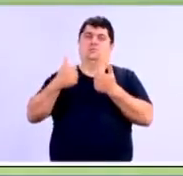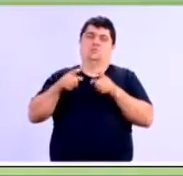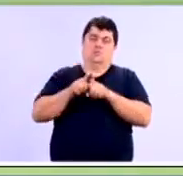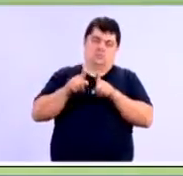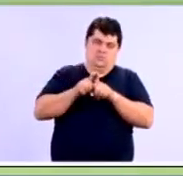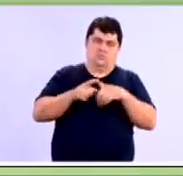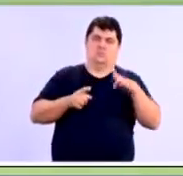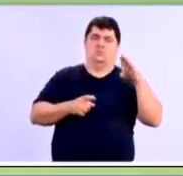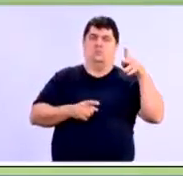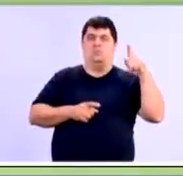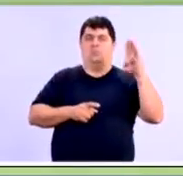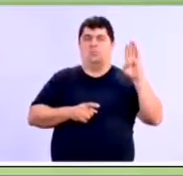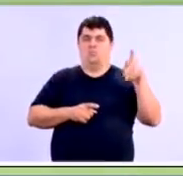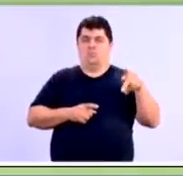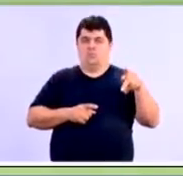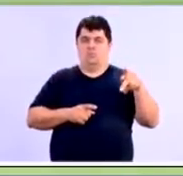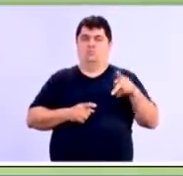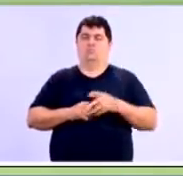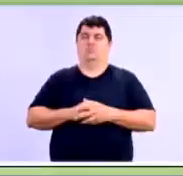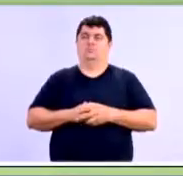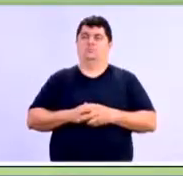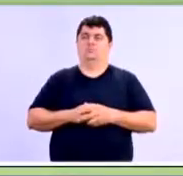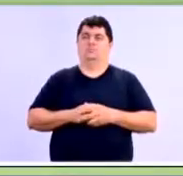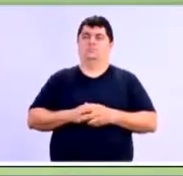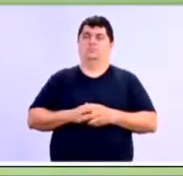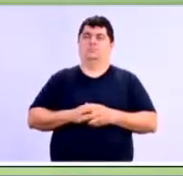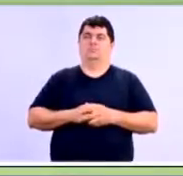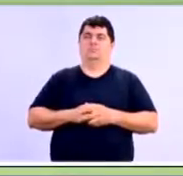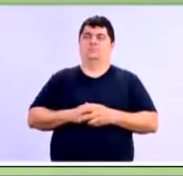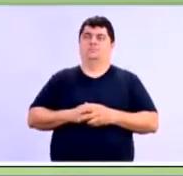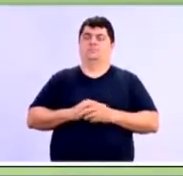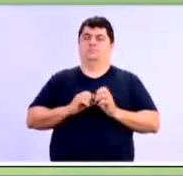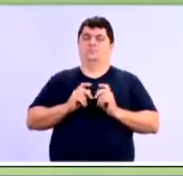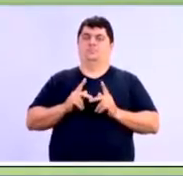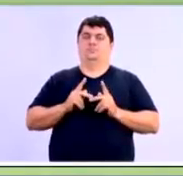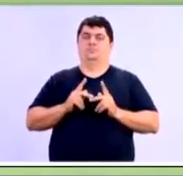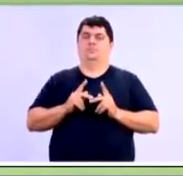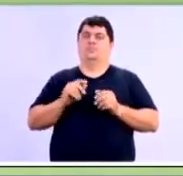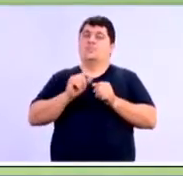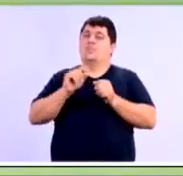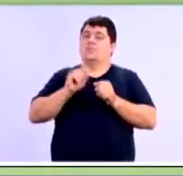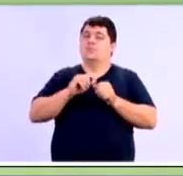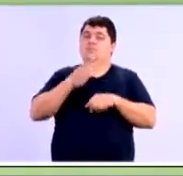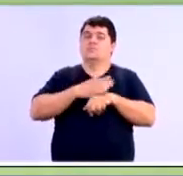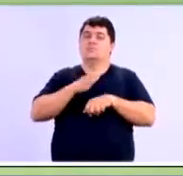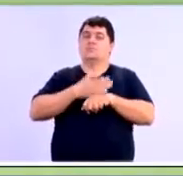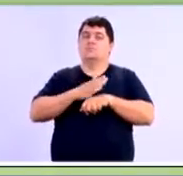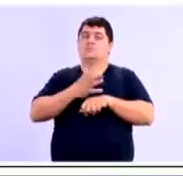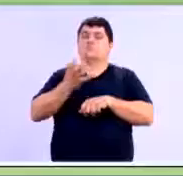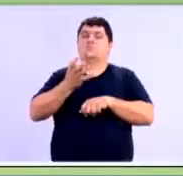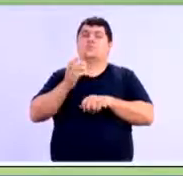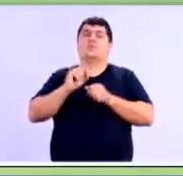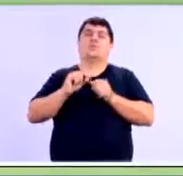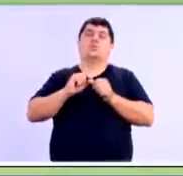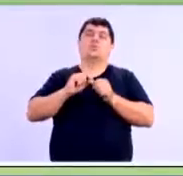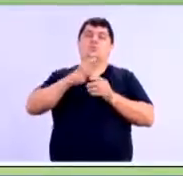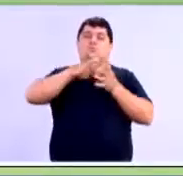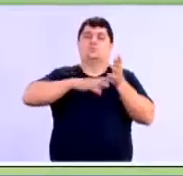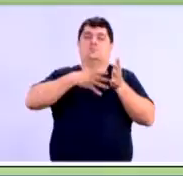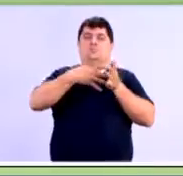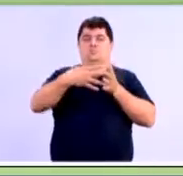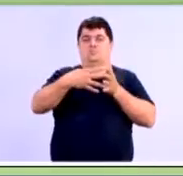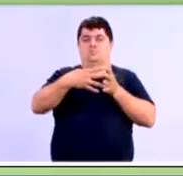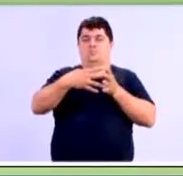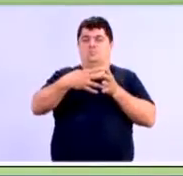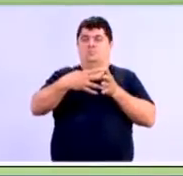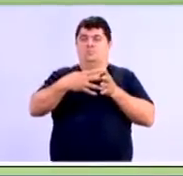também balanço patrimonial, beleza? Então, para fazer esse exercício eu preciso ter o quê? Eu preciso ter